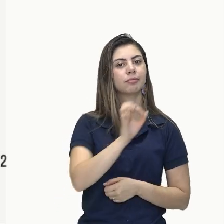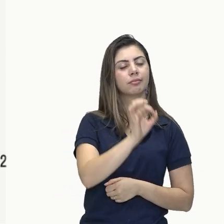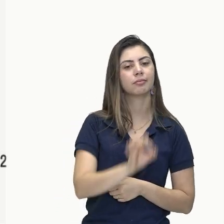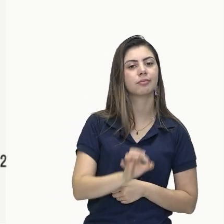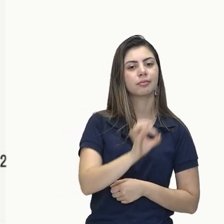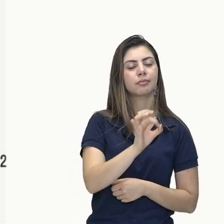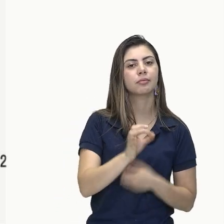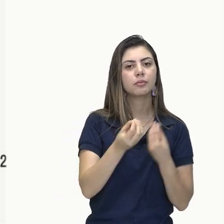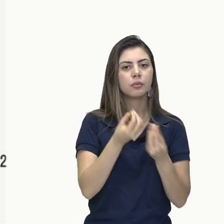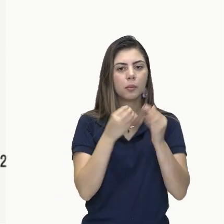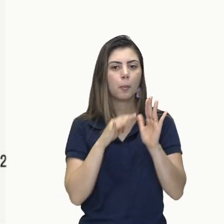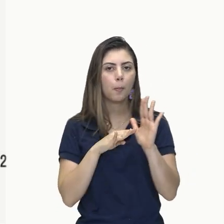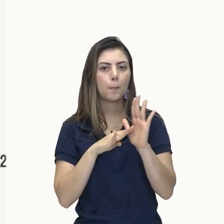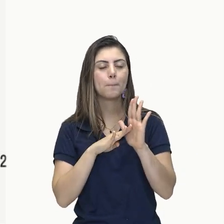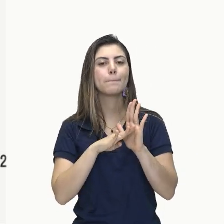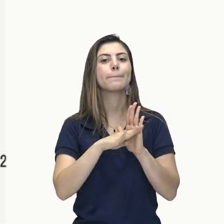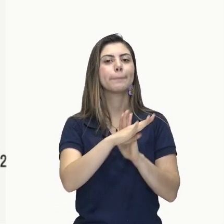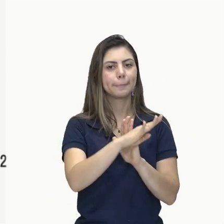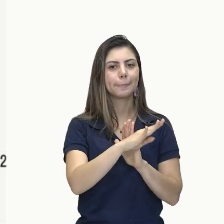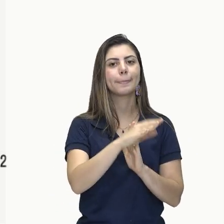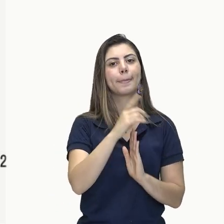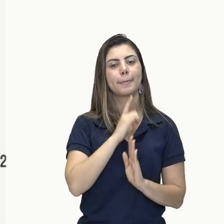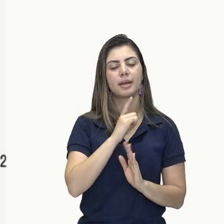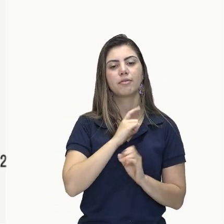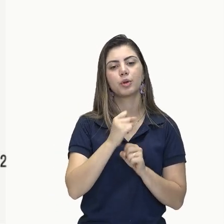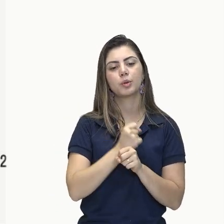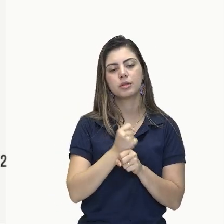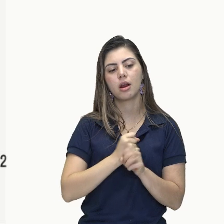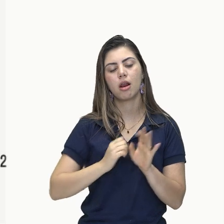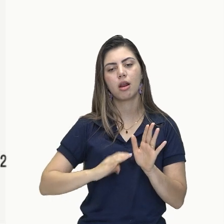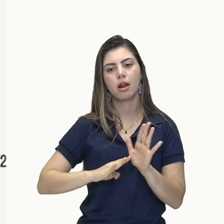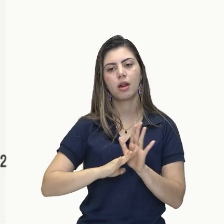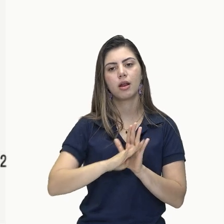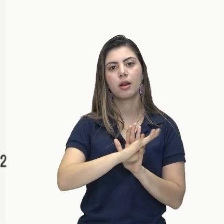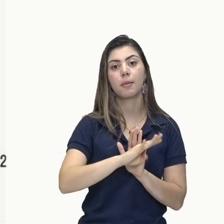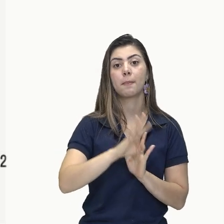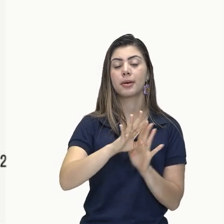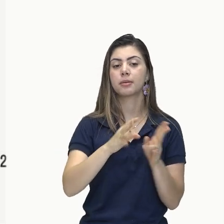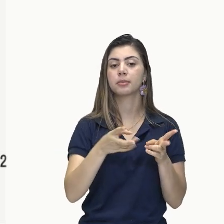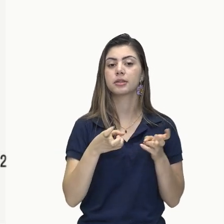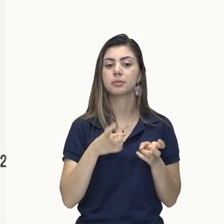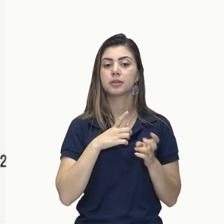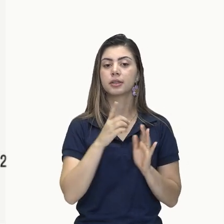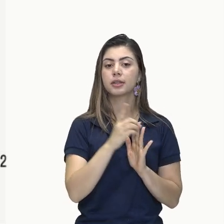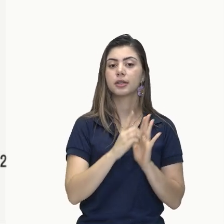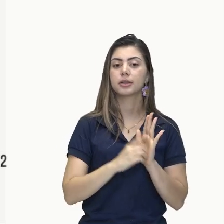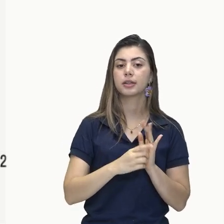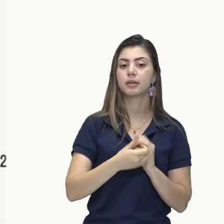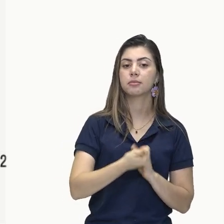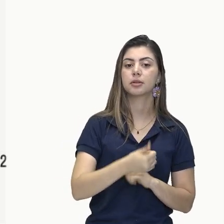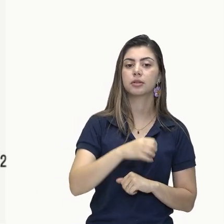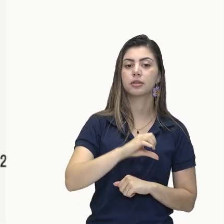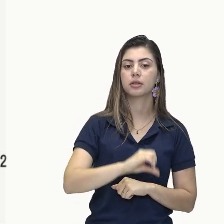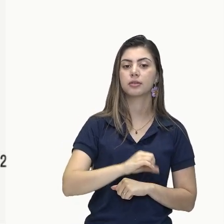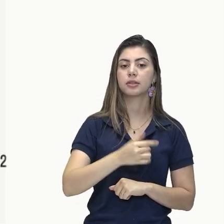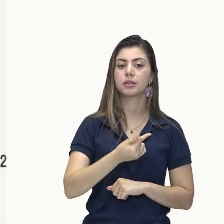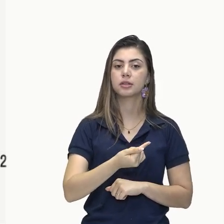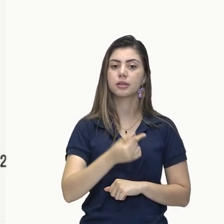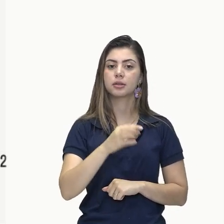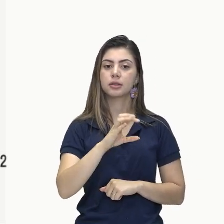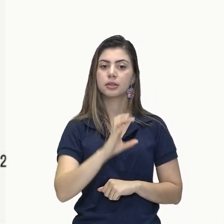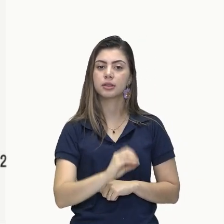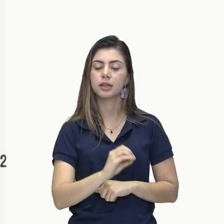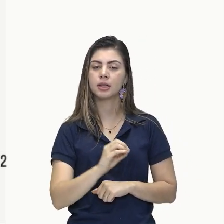elevando, né, ao longo das outras décadas. Observem que a partir da década de 1970,